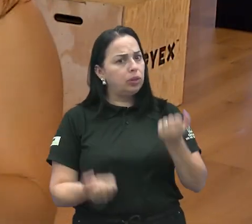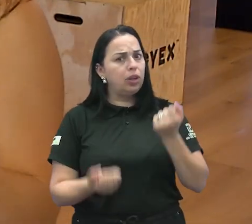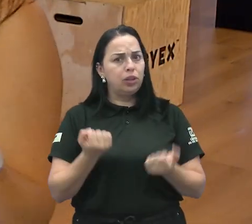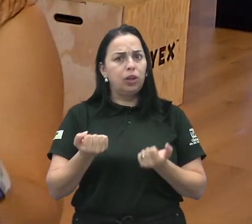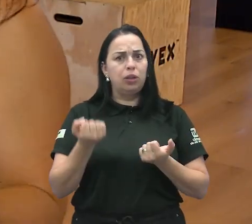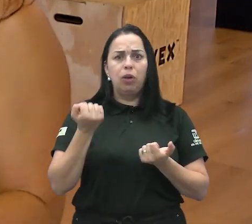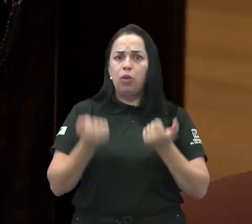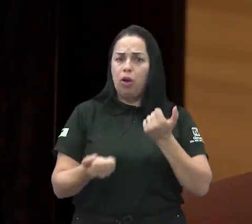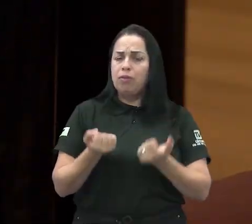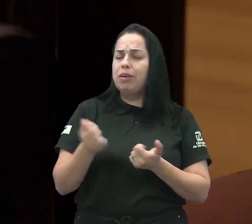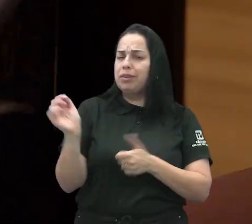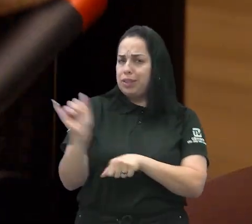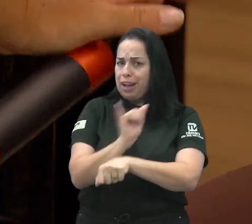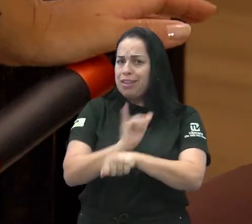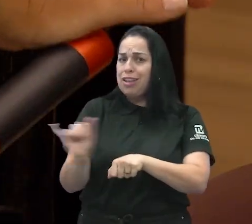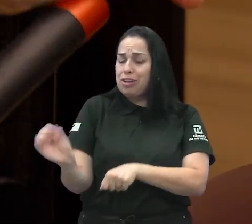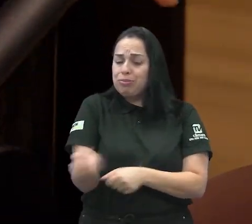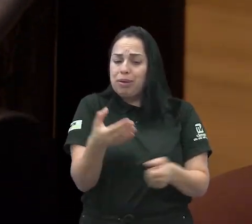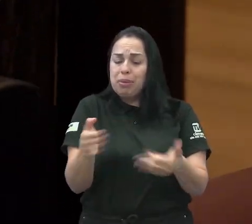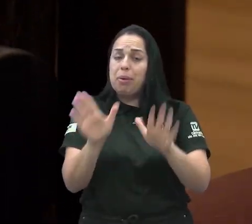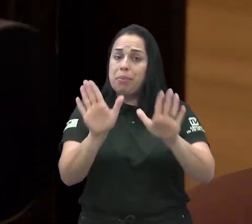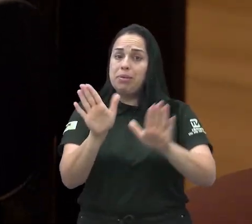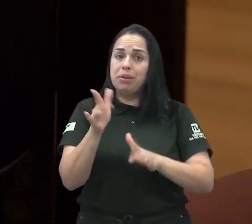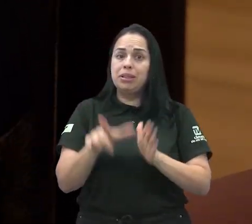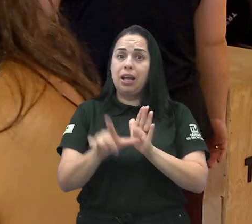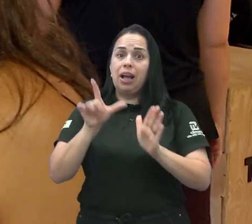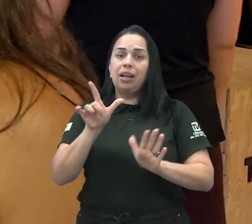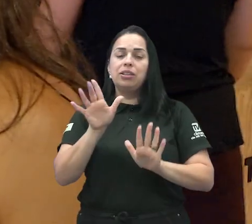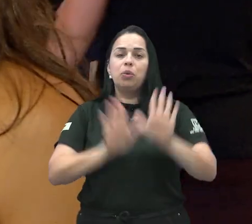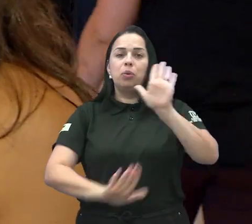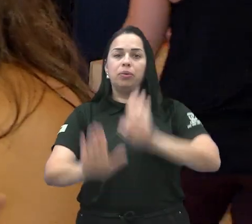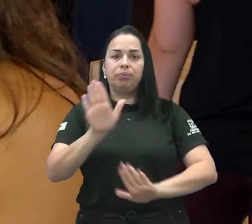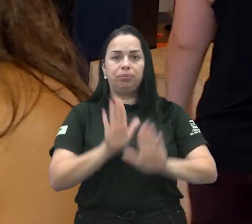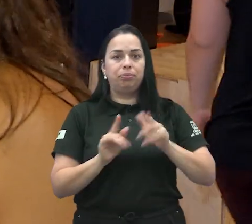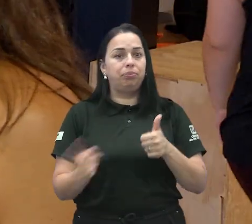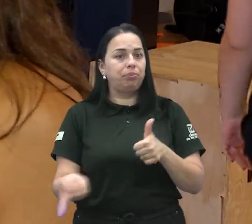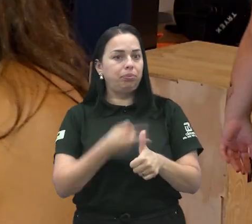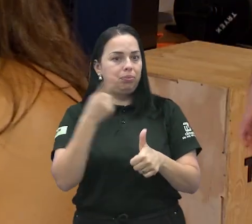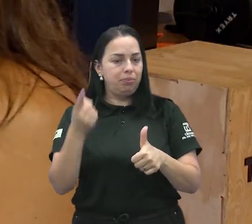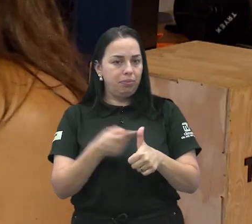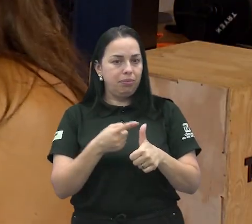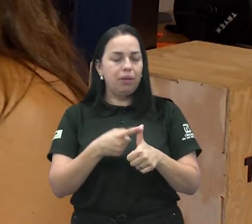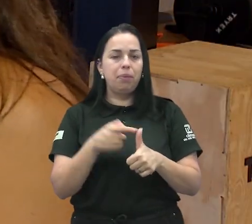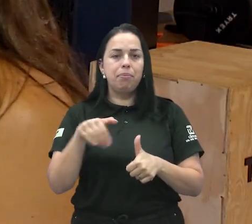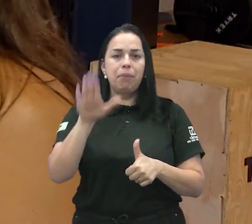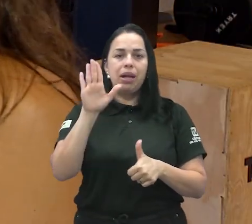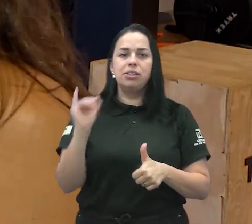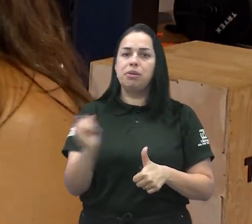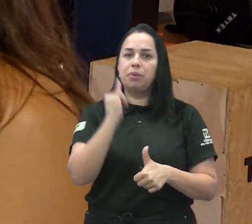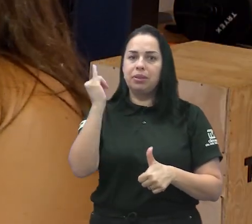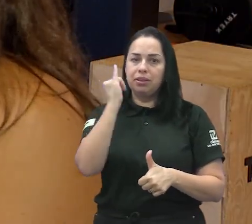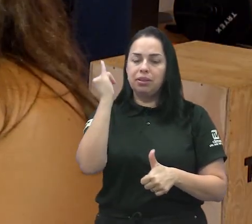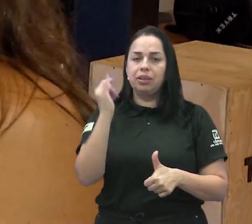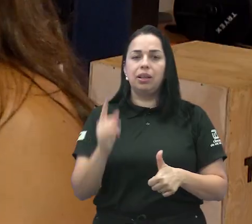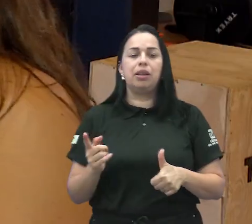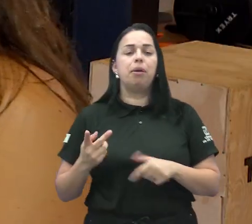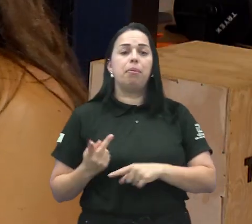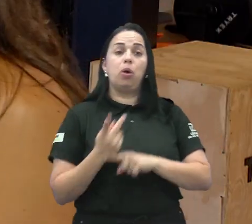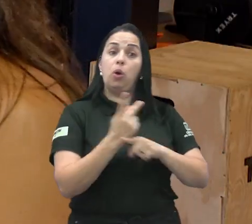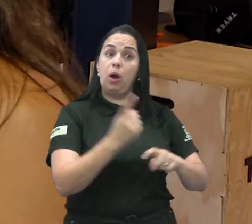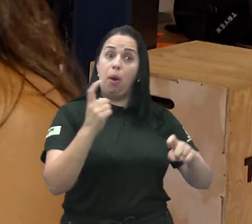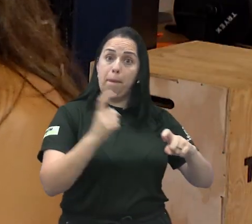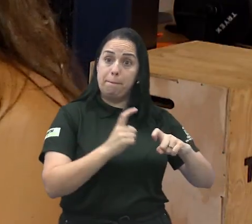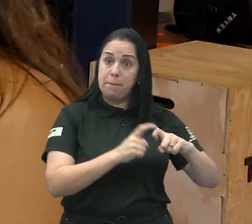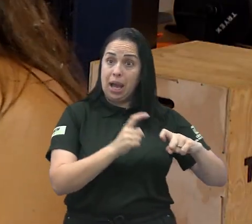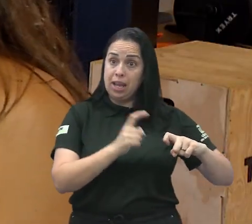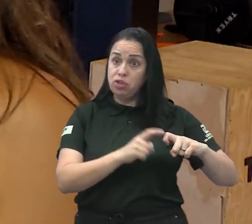são variadas, mas é preciso tomar alguns cuidados. O primeiro cuidado mais importante é passar numa avaliação